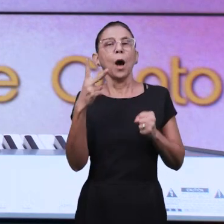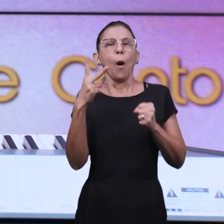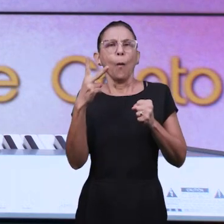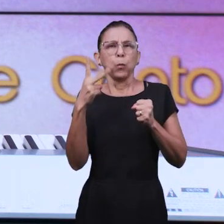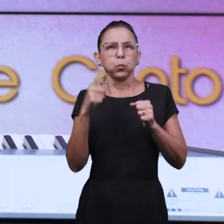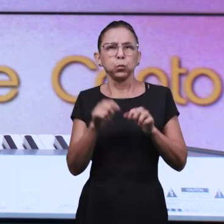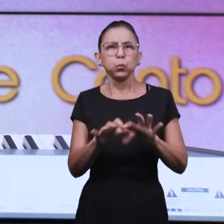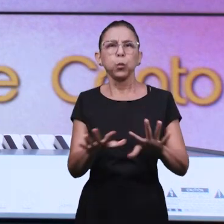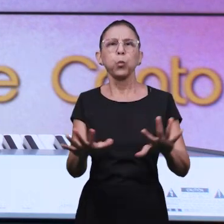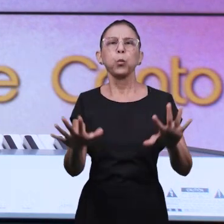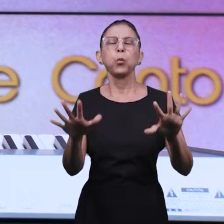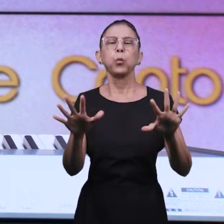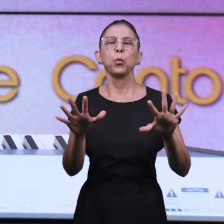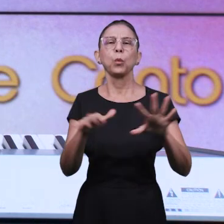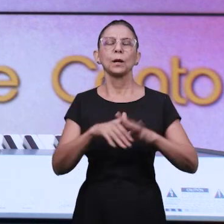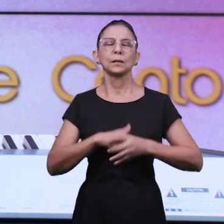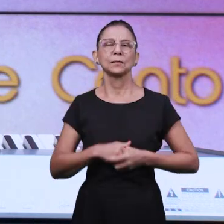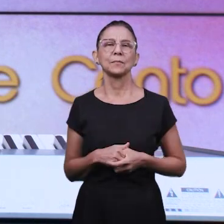soltou.